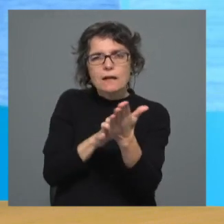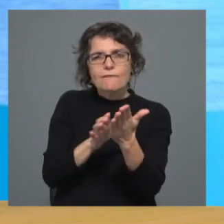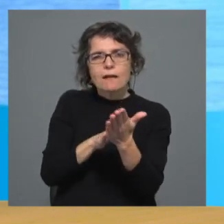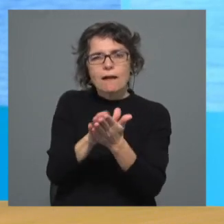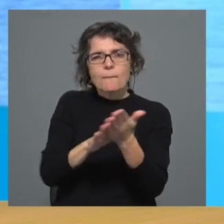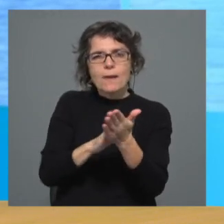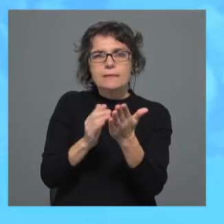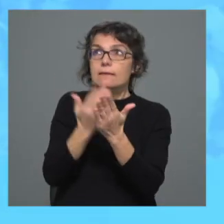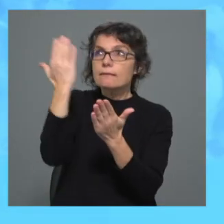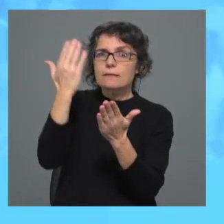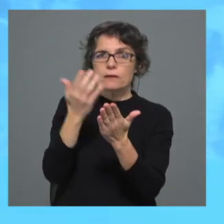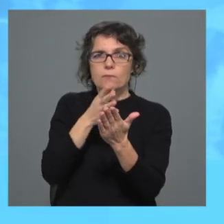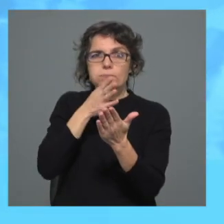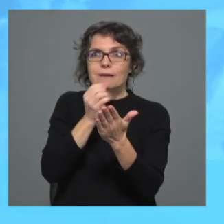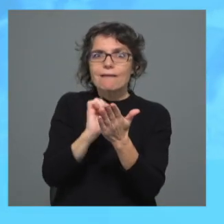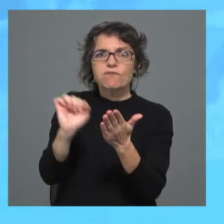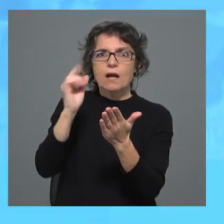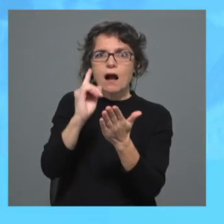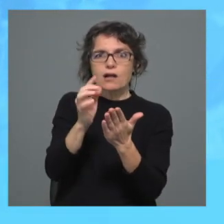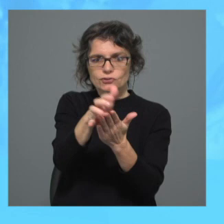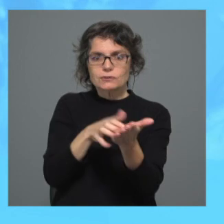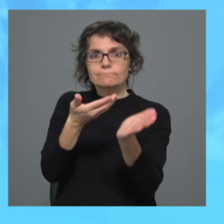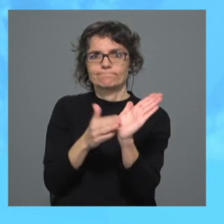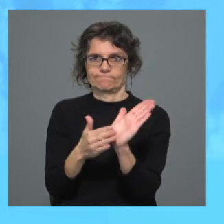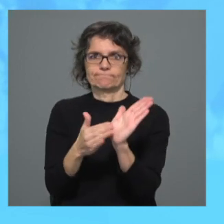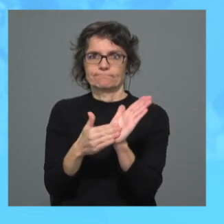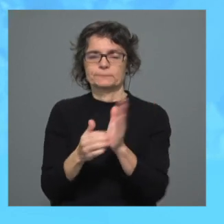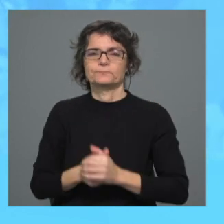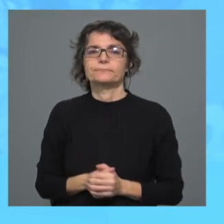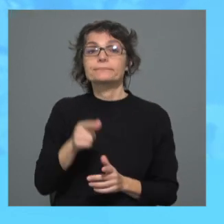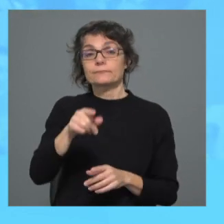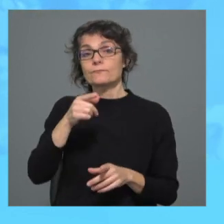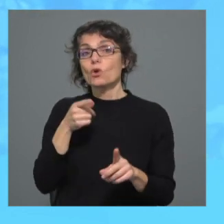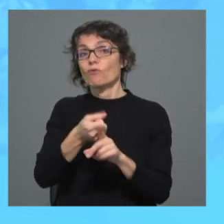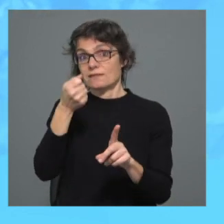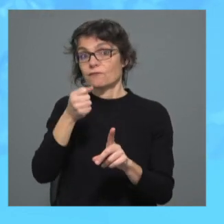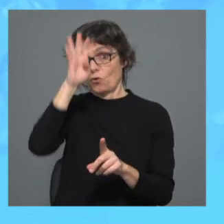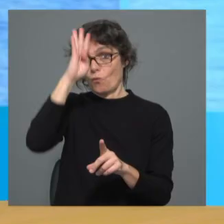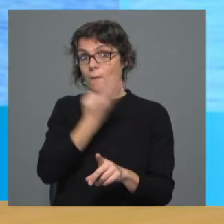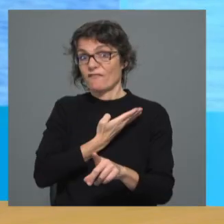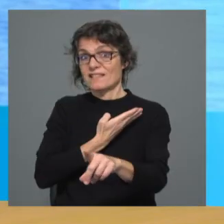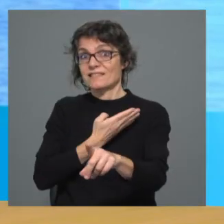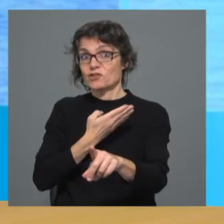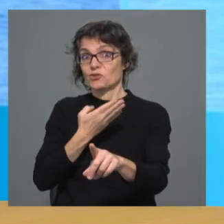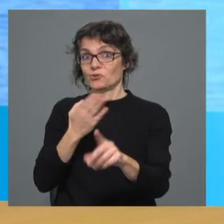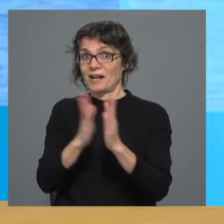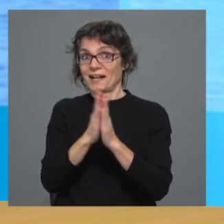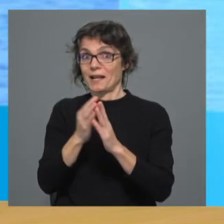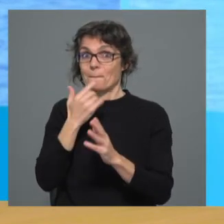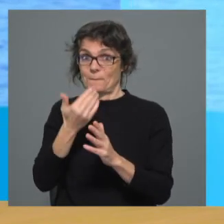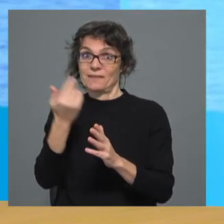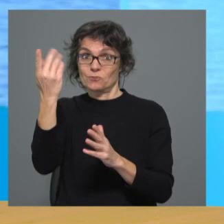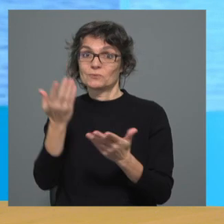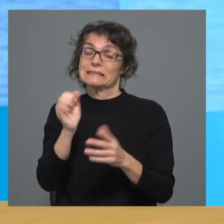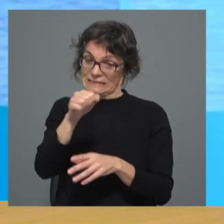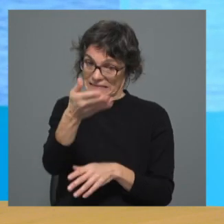ser a Sagrada Escritura. E esse propósito do Papa Francisco, ao desafiar toda a Igreja a centrar... Exatamente. Este é o grande desafio que